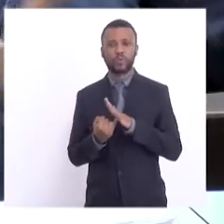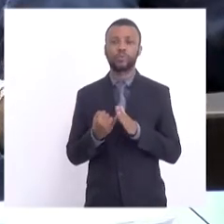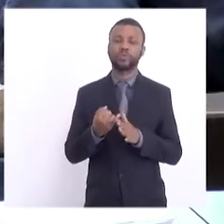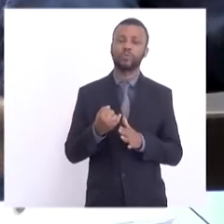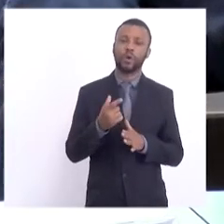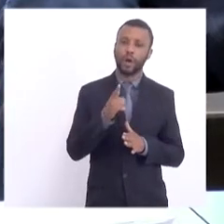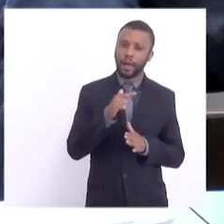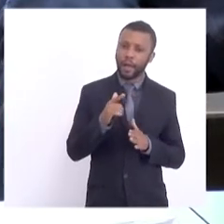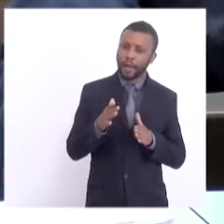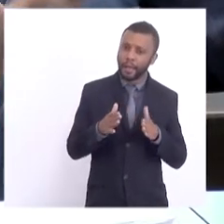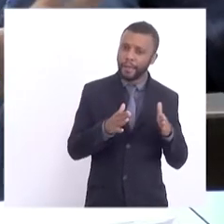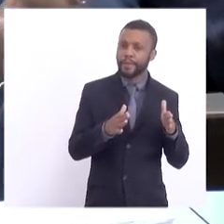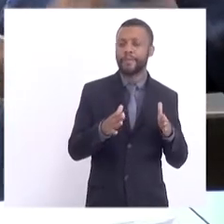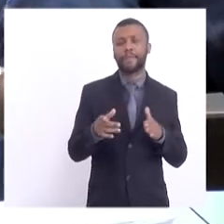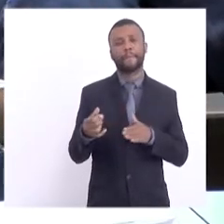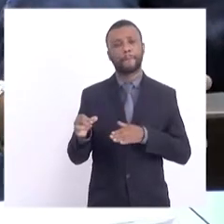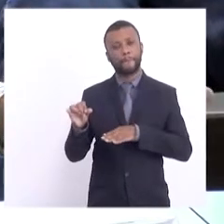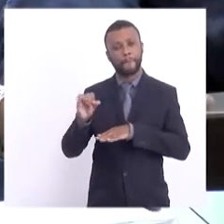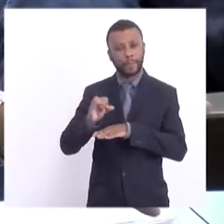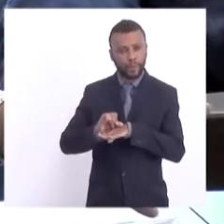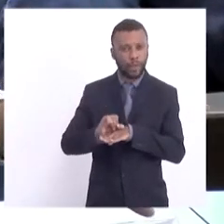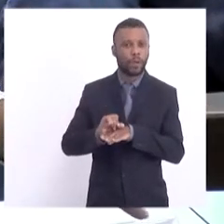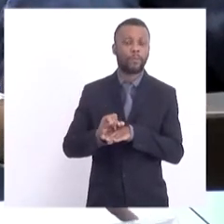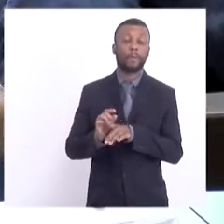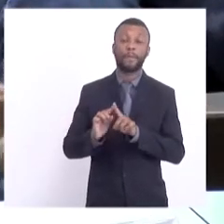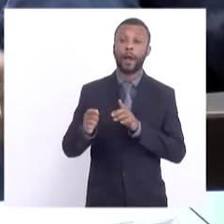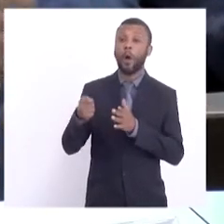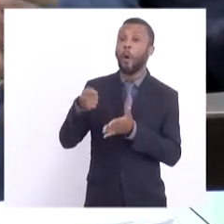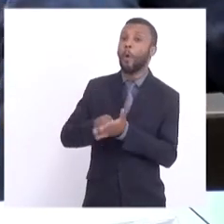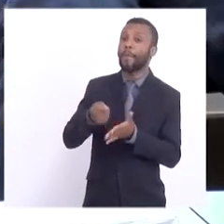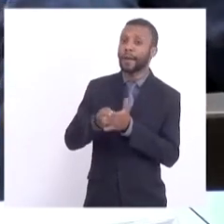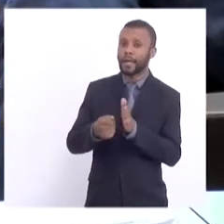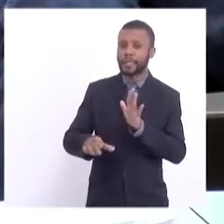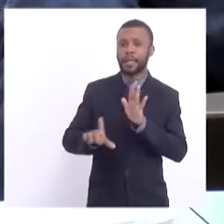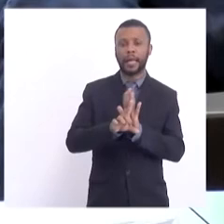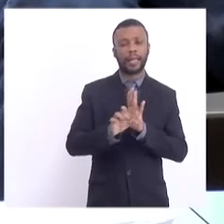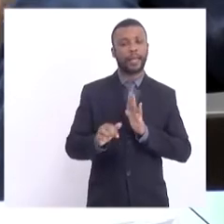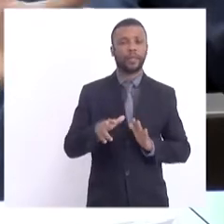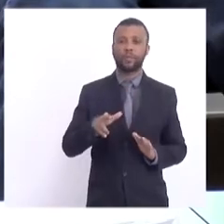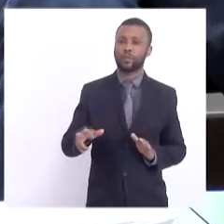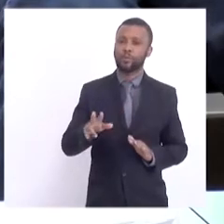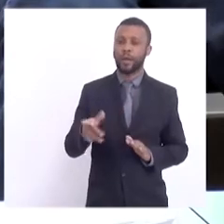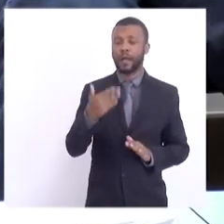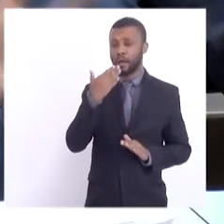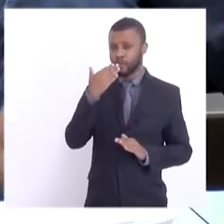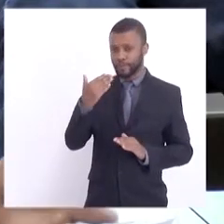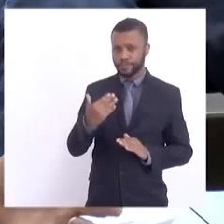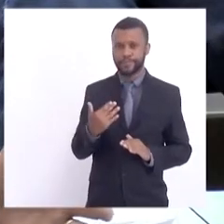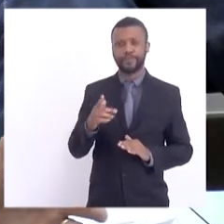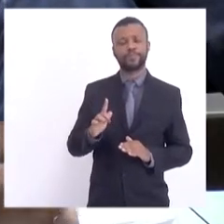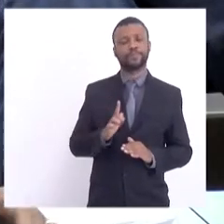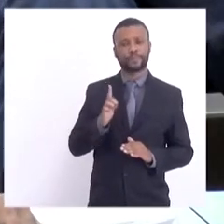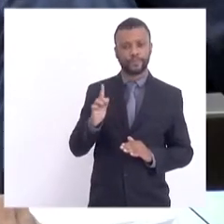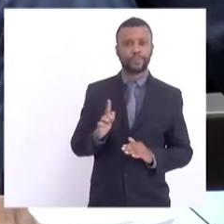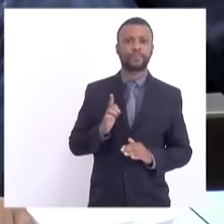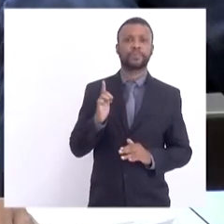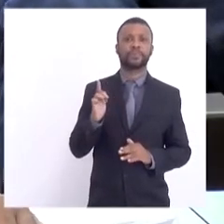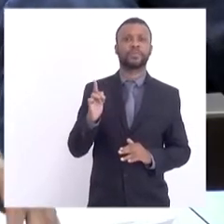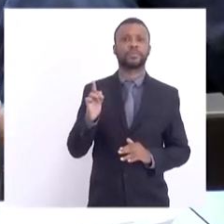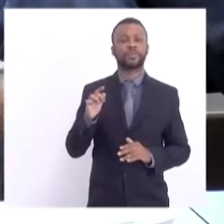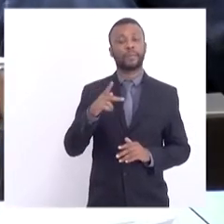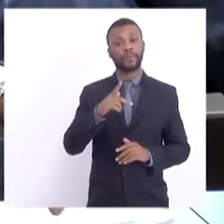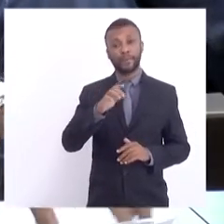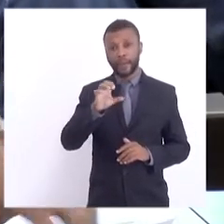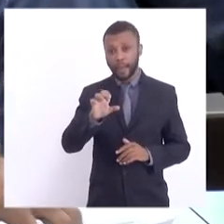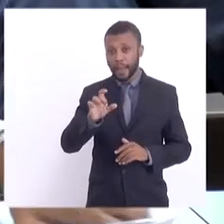Metrópole também nós temos Tom mas não é uma obrigatoriedade legal conforme a solicitação do gestor a procuradoria sempre se dispõe a cumprir esse